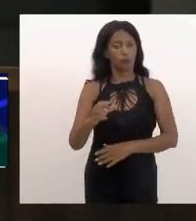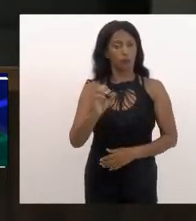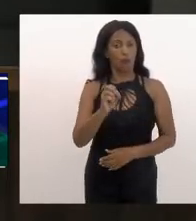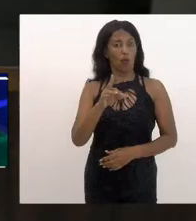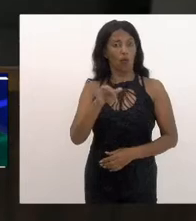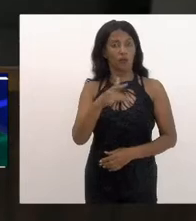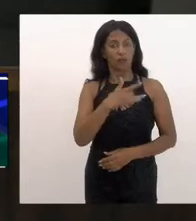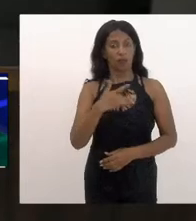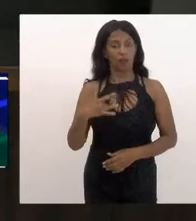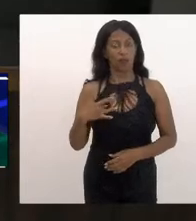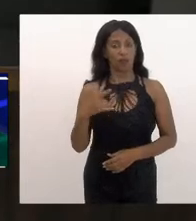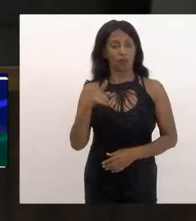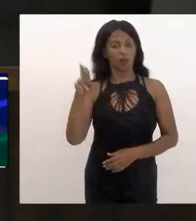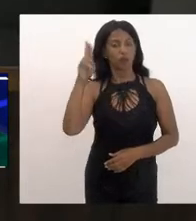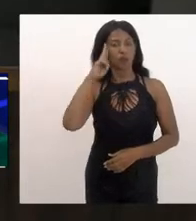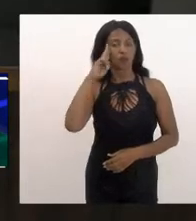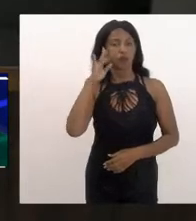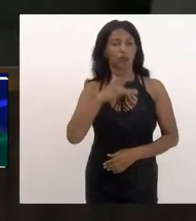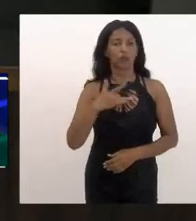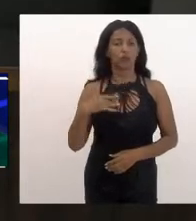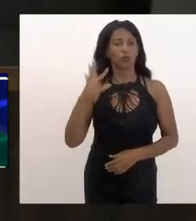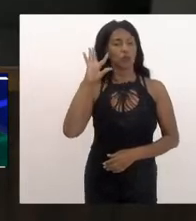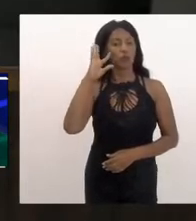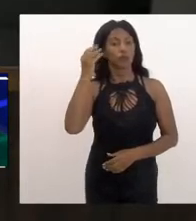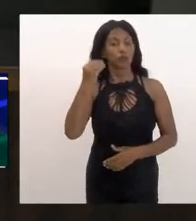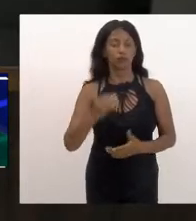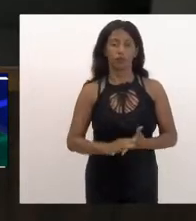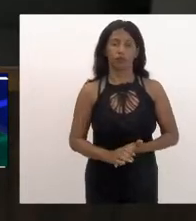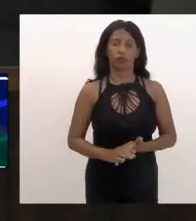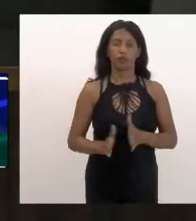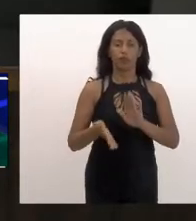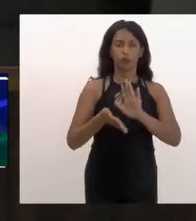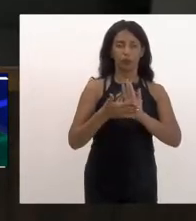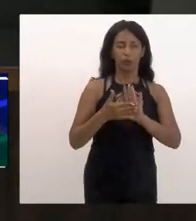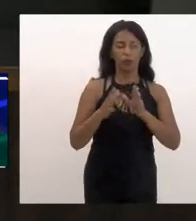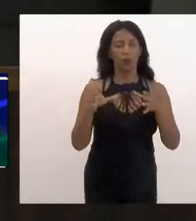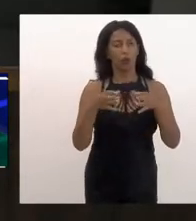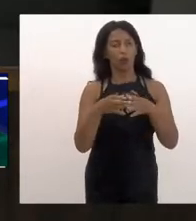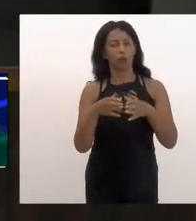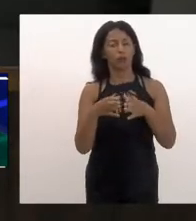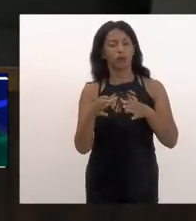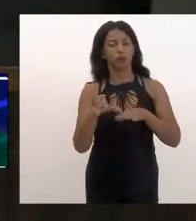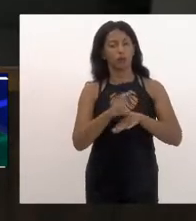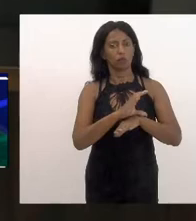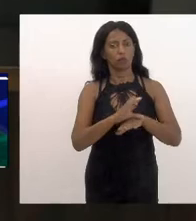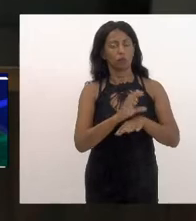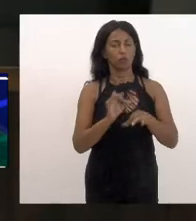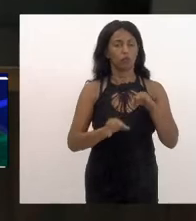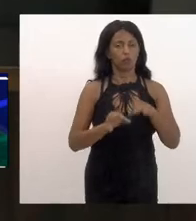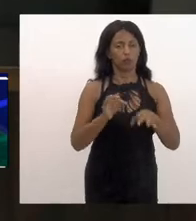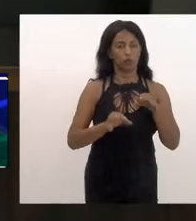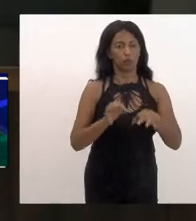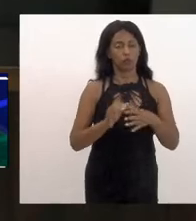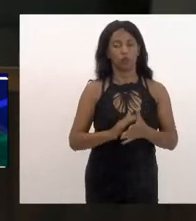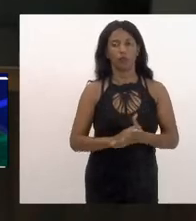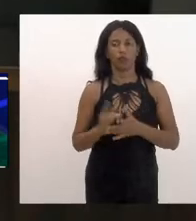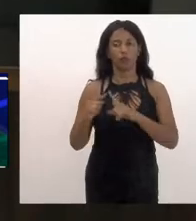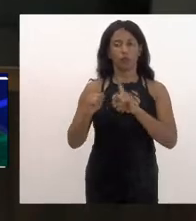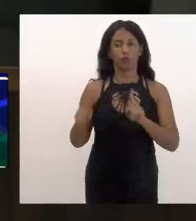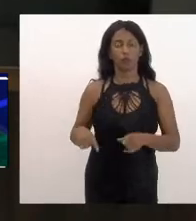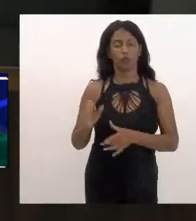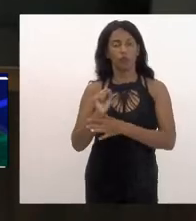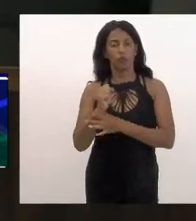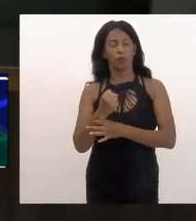oficiais da saúde, praças, especialistas de saúde da outras providências. Pendente de pareceres das comissões de Constituição e Justiça, Servidores Públicos,